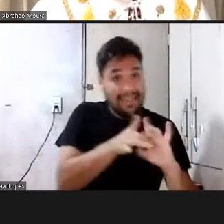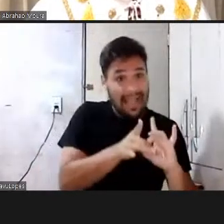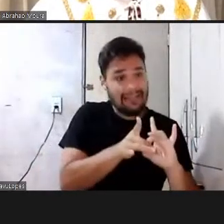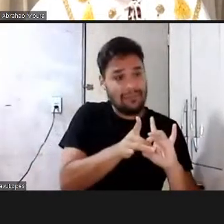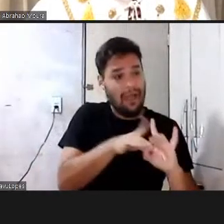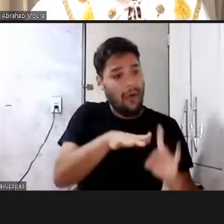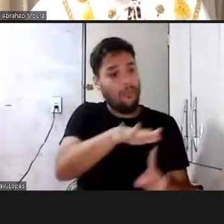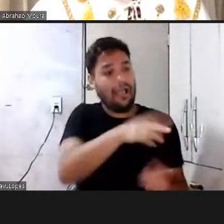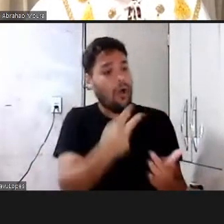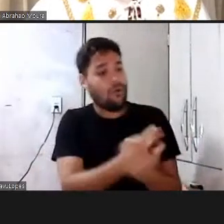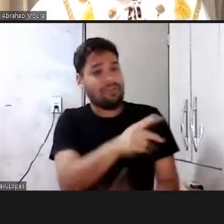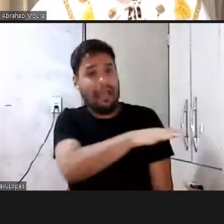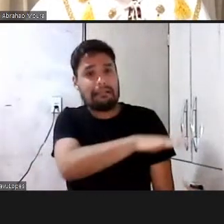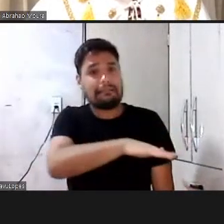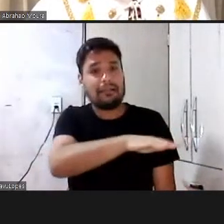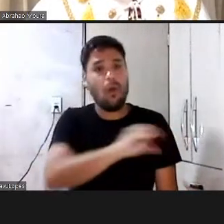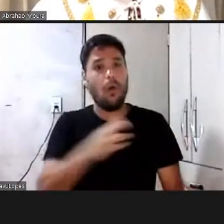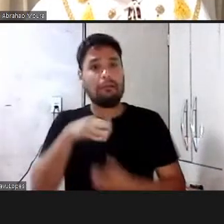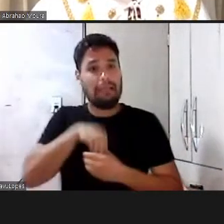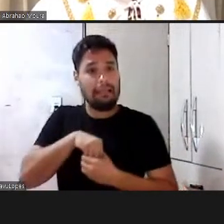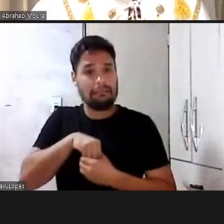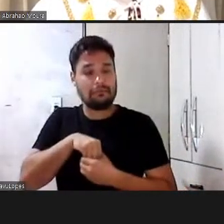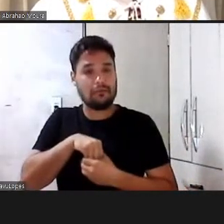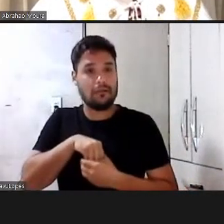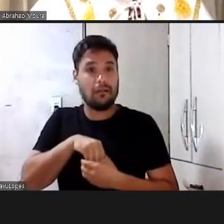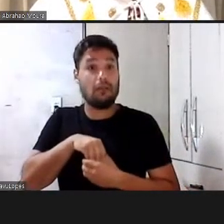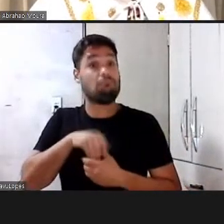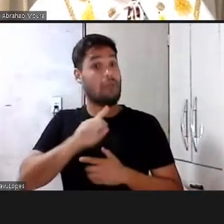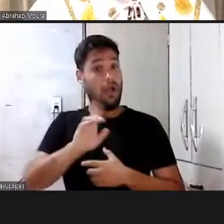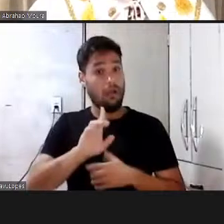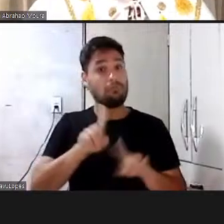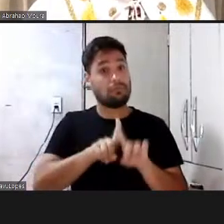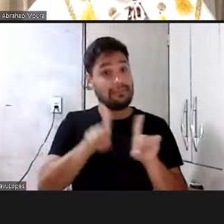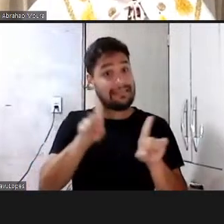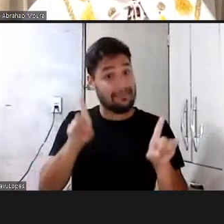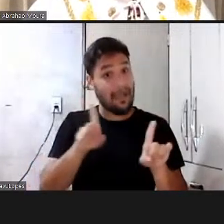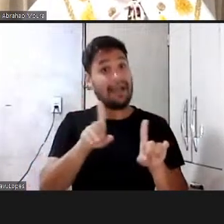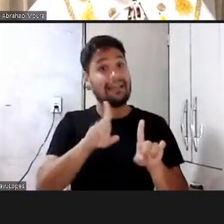ou estado interno, havendo um sistema computacional